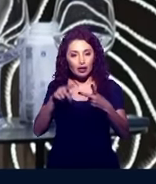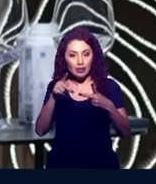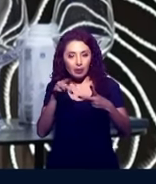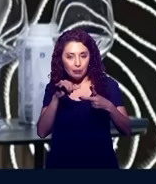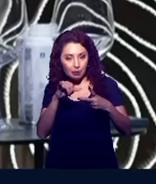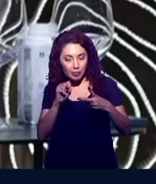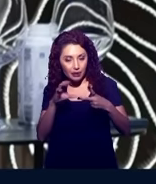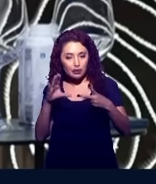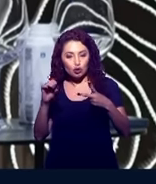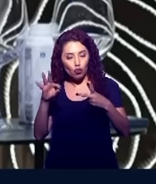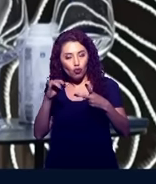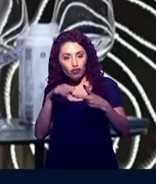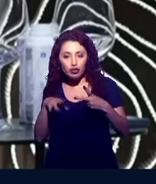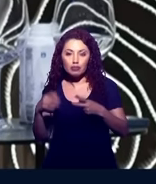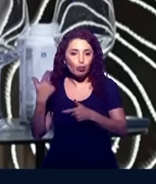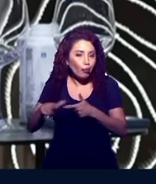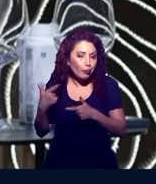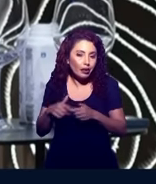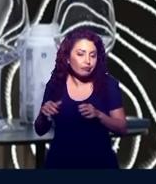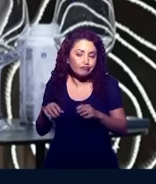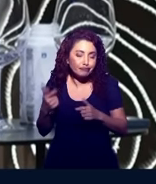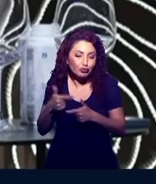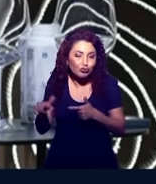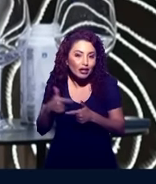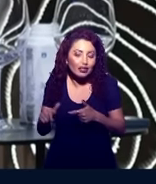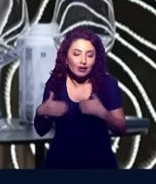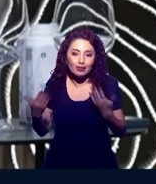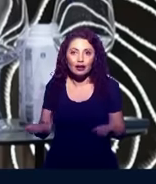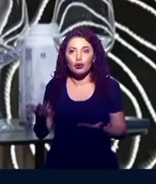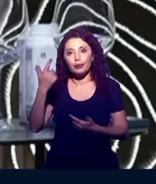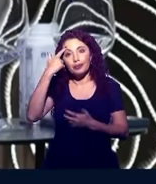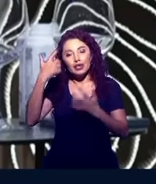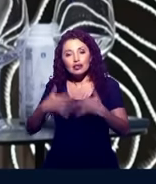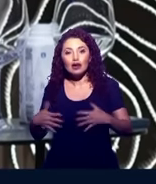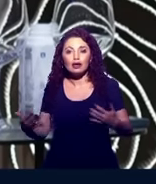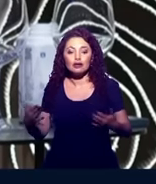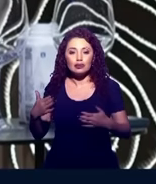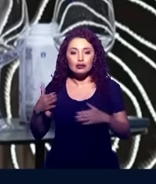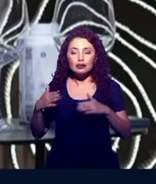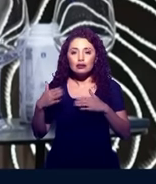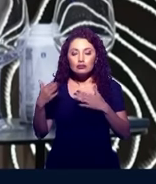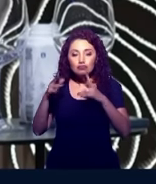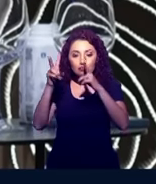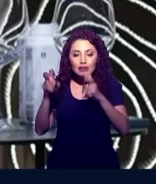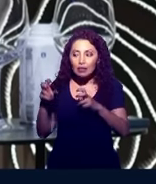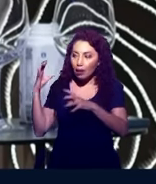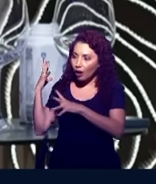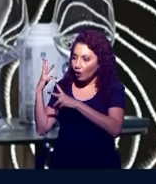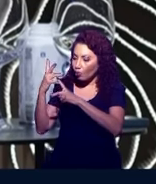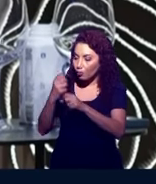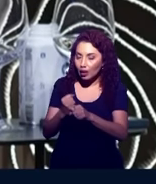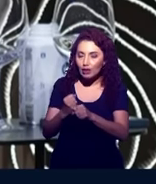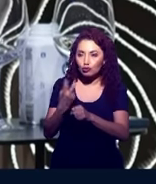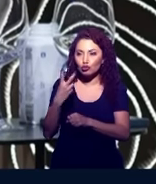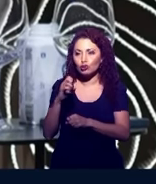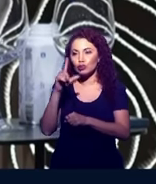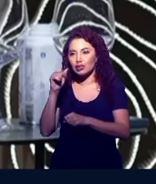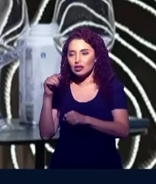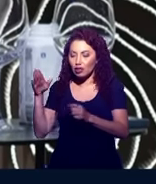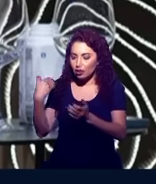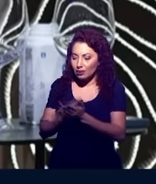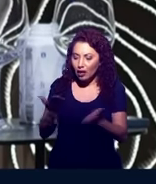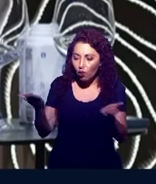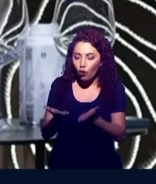falando de de um um estoque acumulado hoje se pegar de de 17 para cá nós estamos falando de alguma coisa que Beira R 1